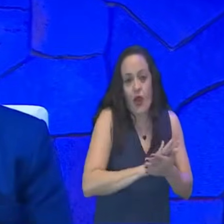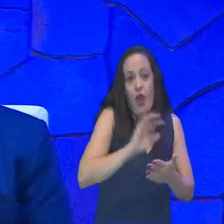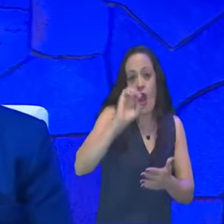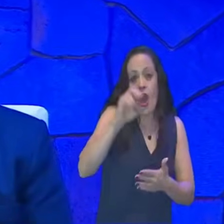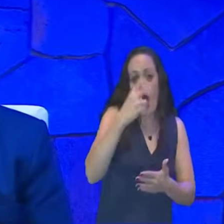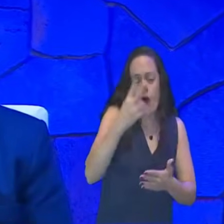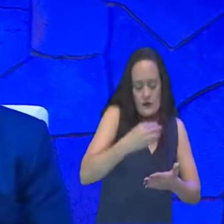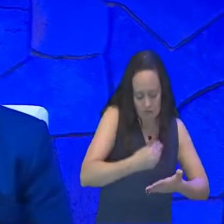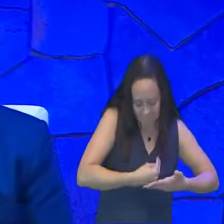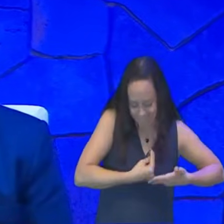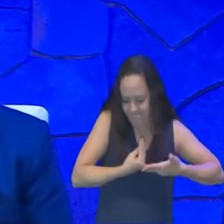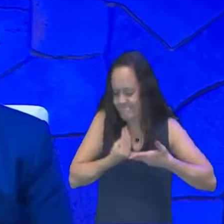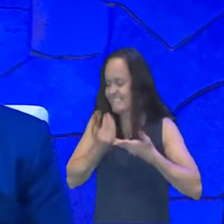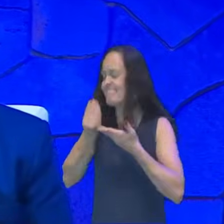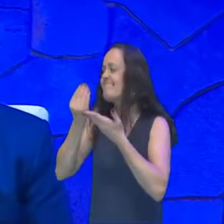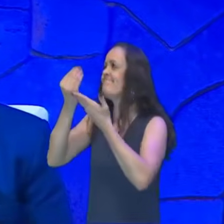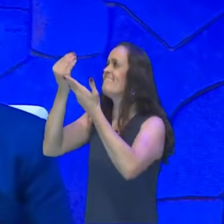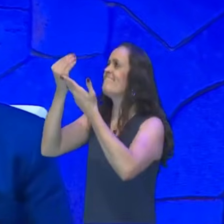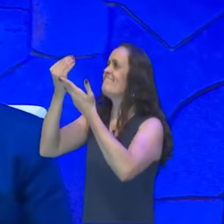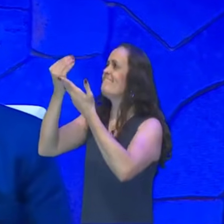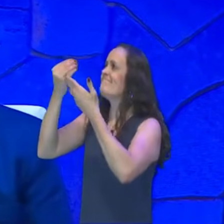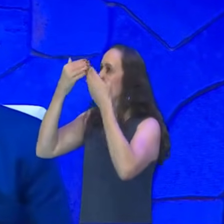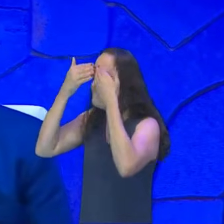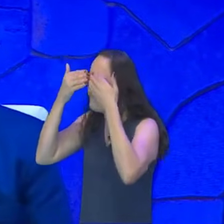luz do Espírito Santo,